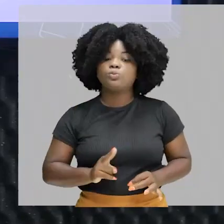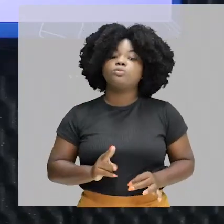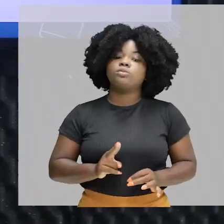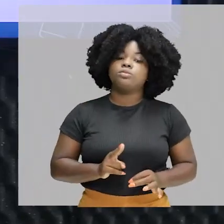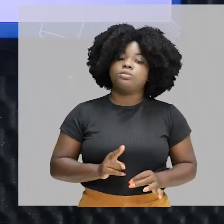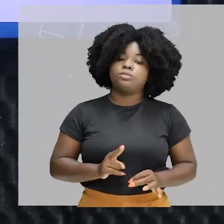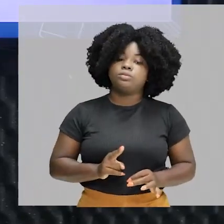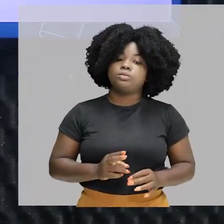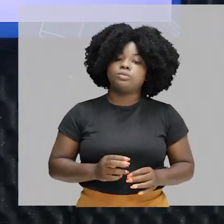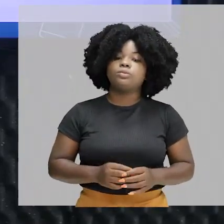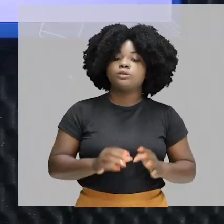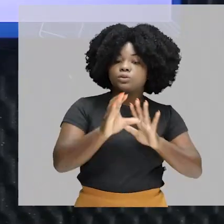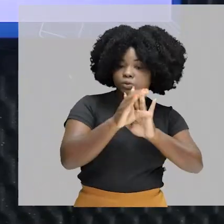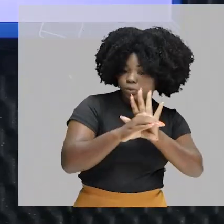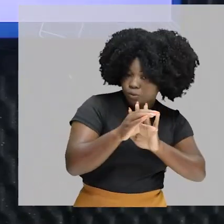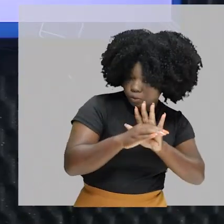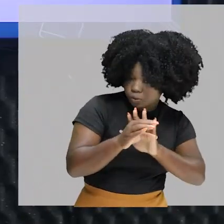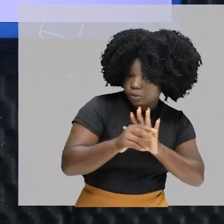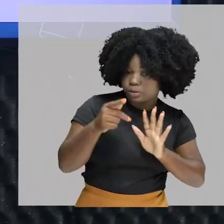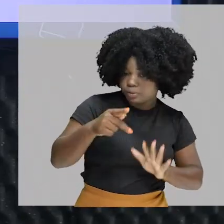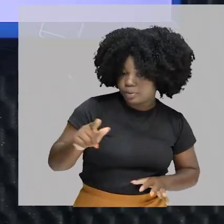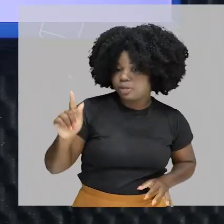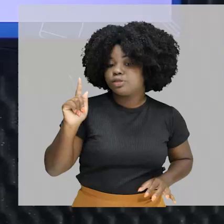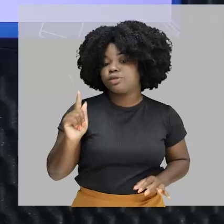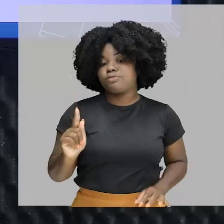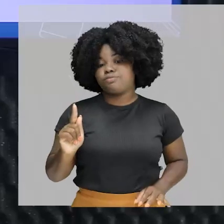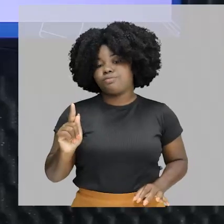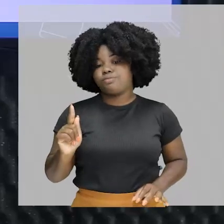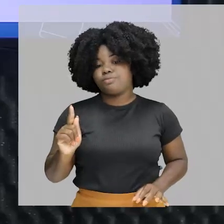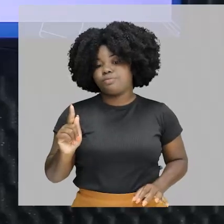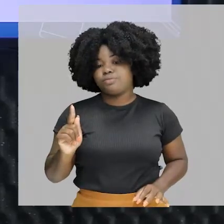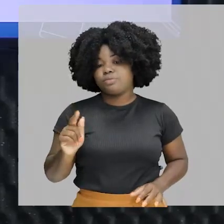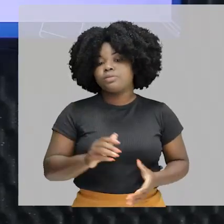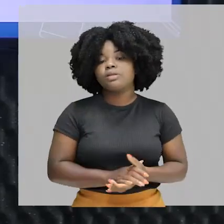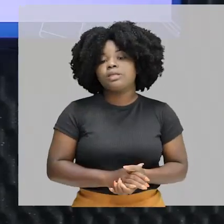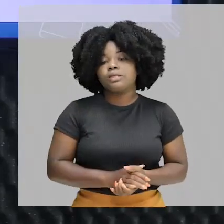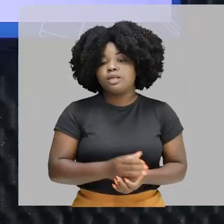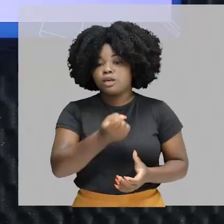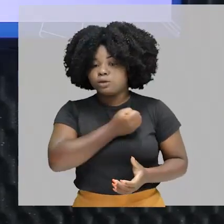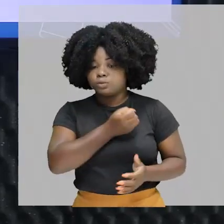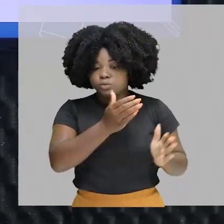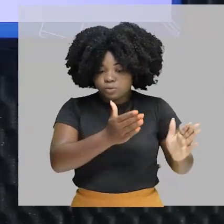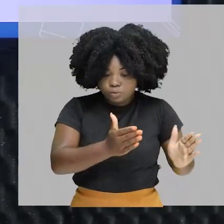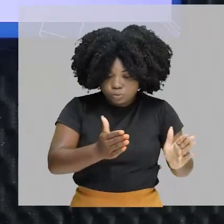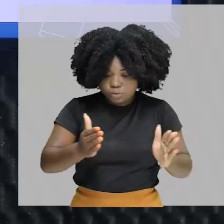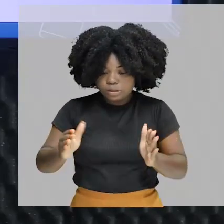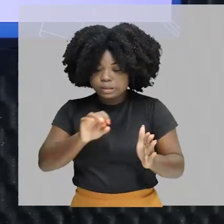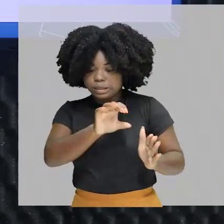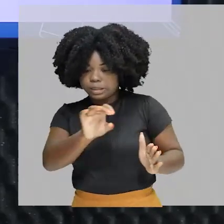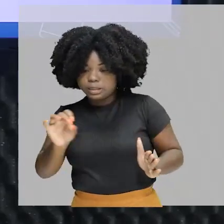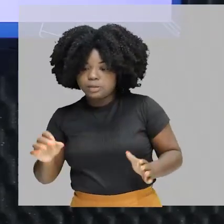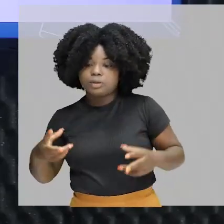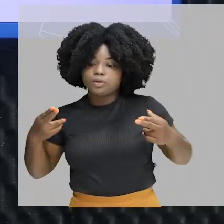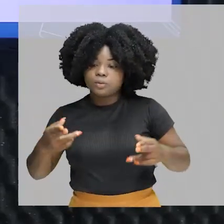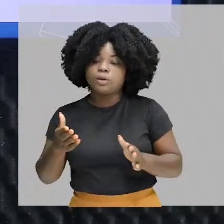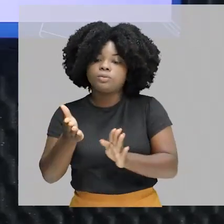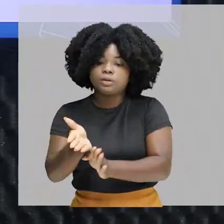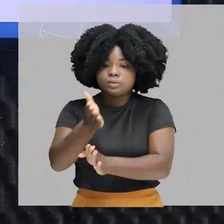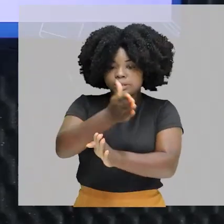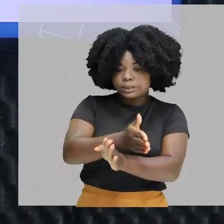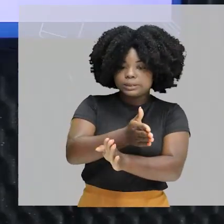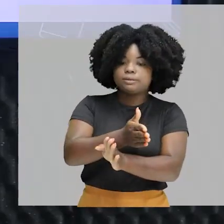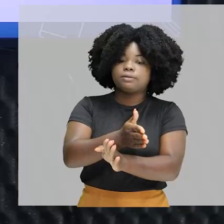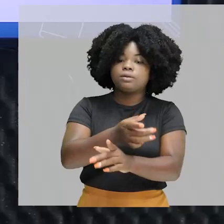a definição de PG. É uma sequência numérica onde cada termo é igual ao anterior multiplicado